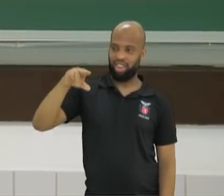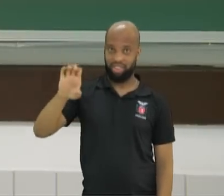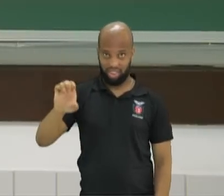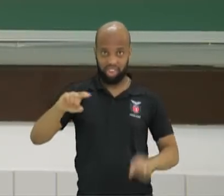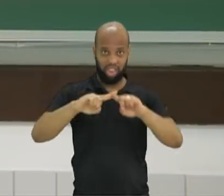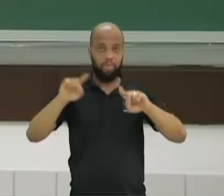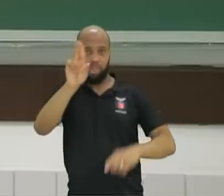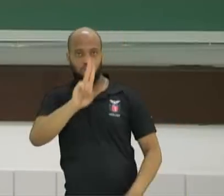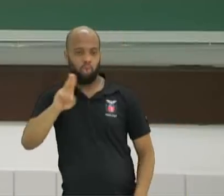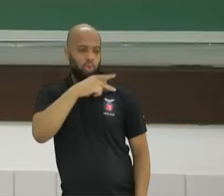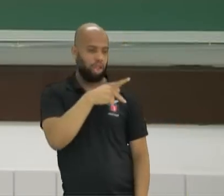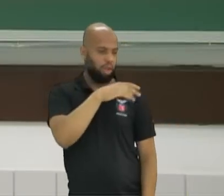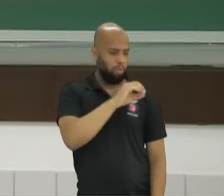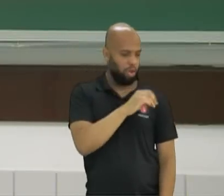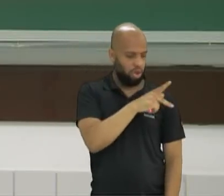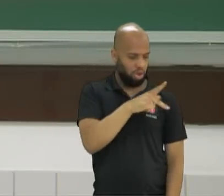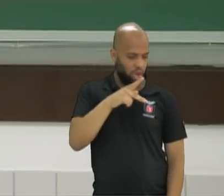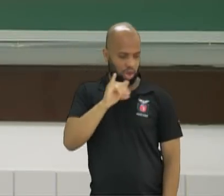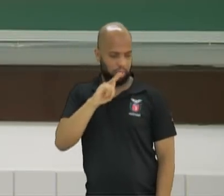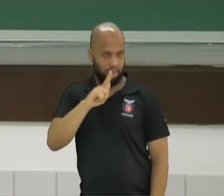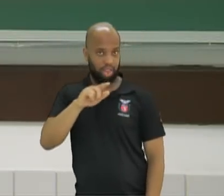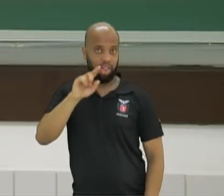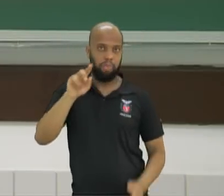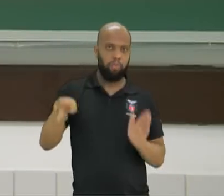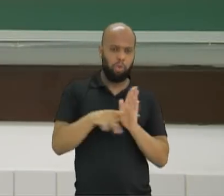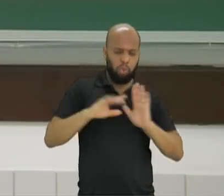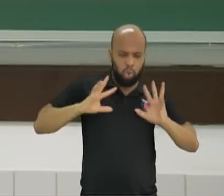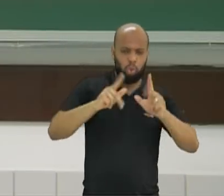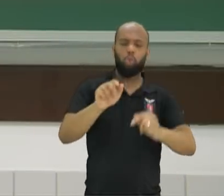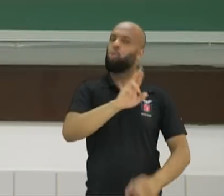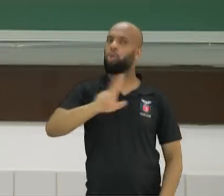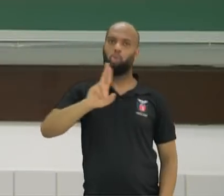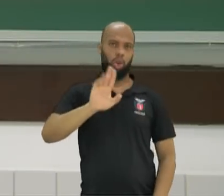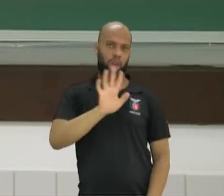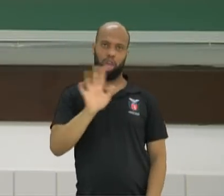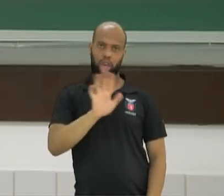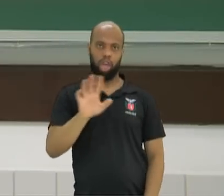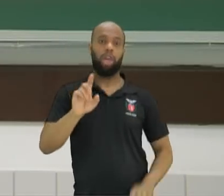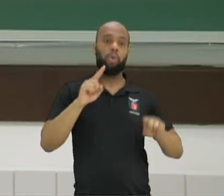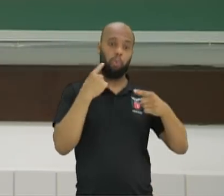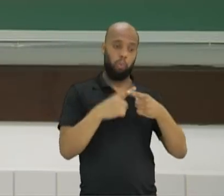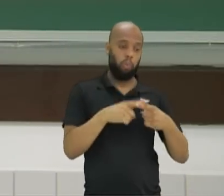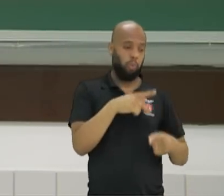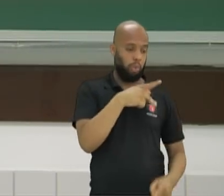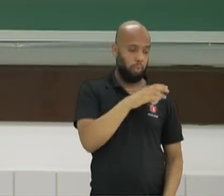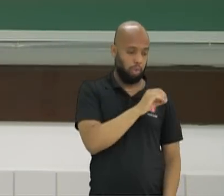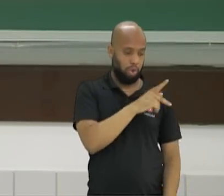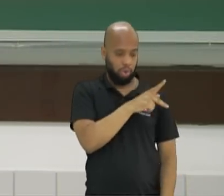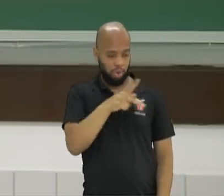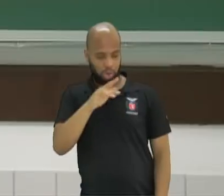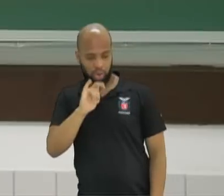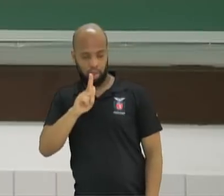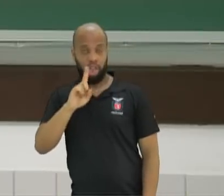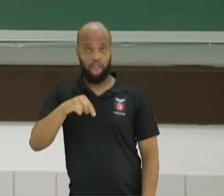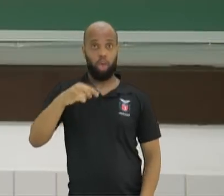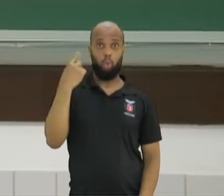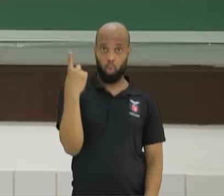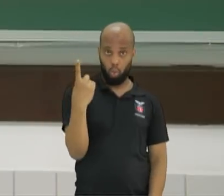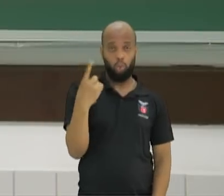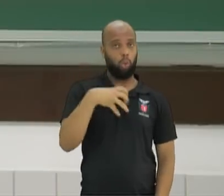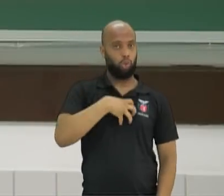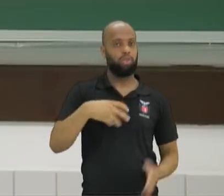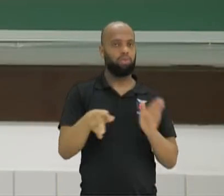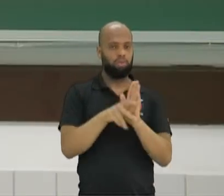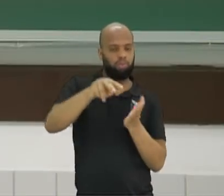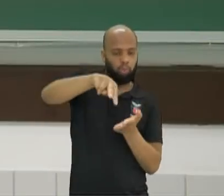popping como significado para todas essas danças. Não está certo, tá? O popping é uma dança, um estilo de